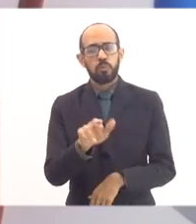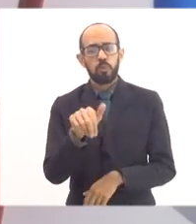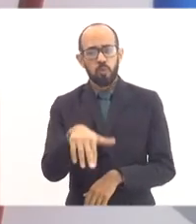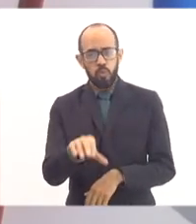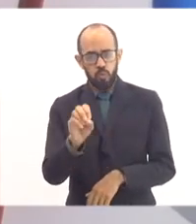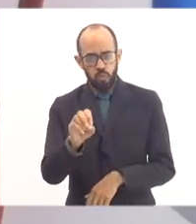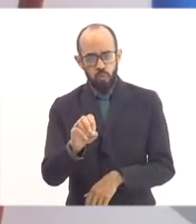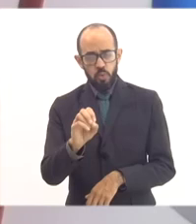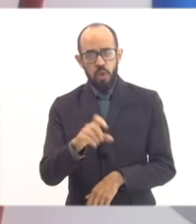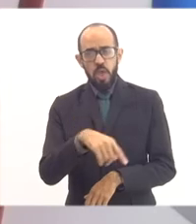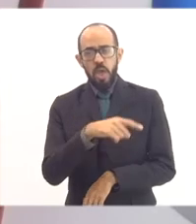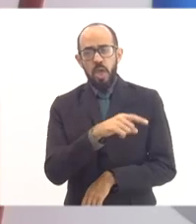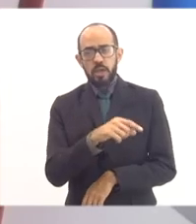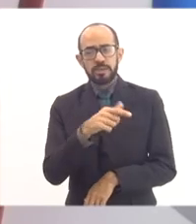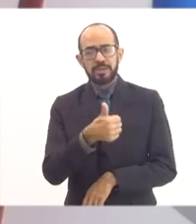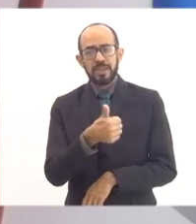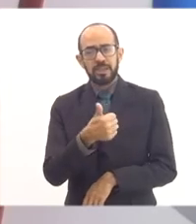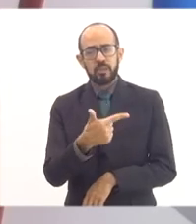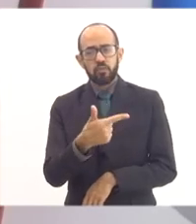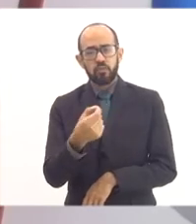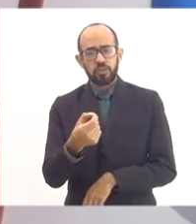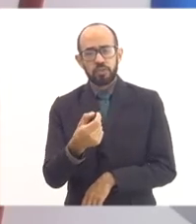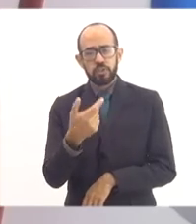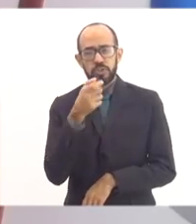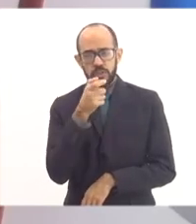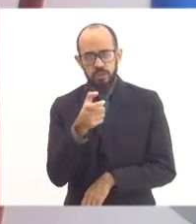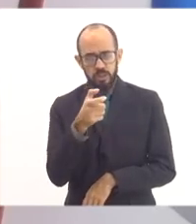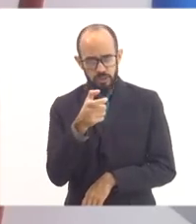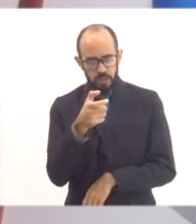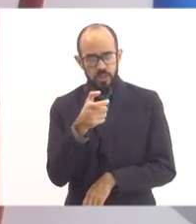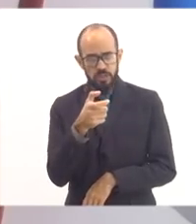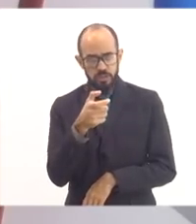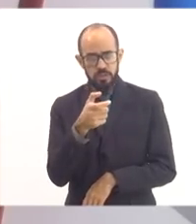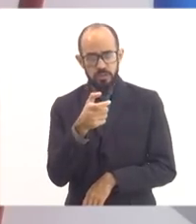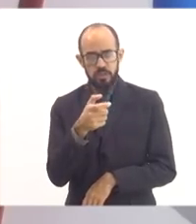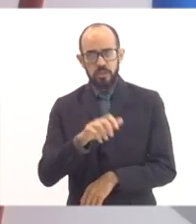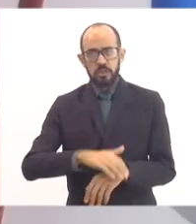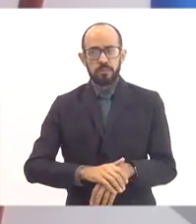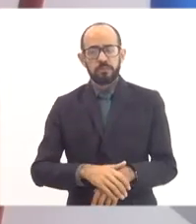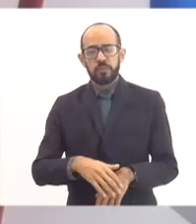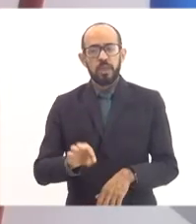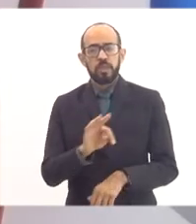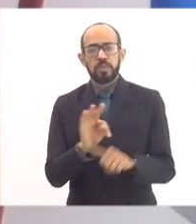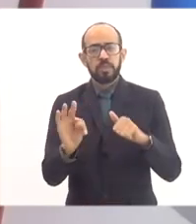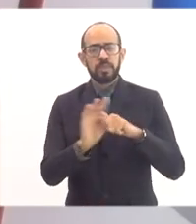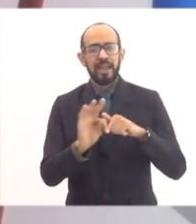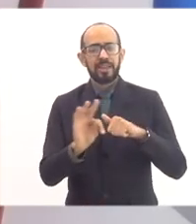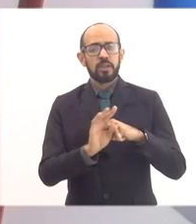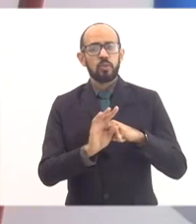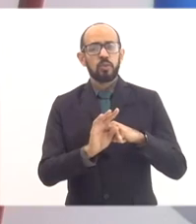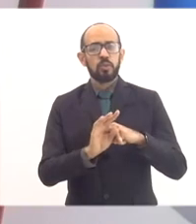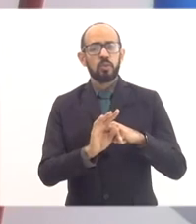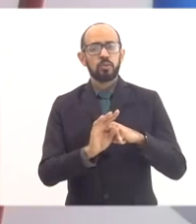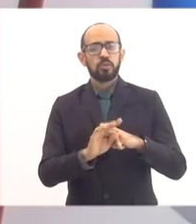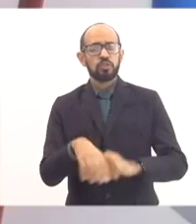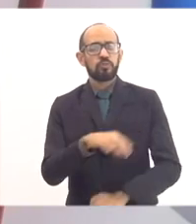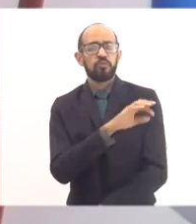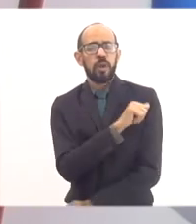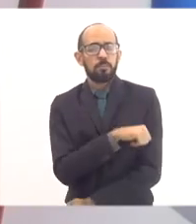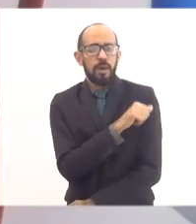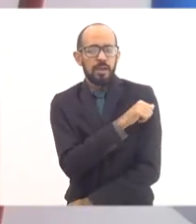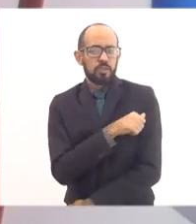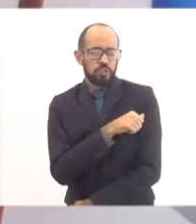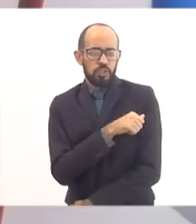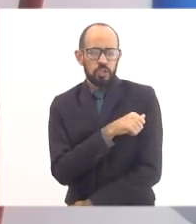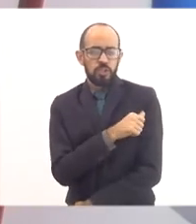120 pessoas responderam na manifestação de interesse. Técnico de enfermagem, em 2014. Convocação